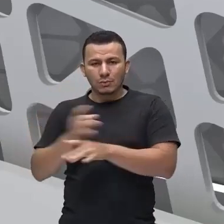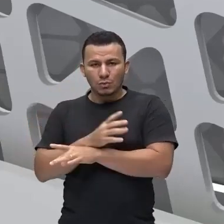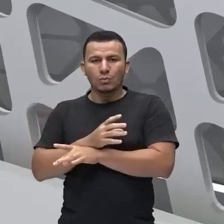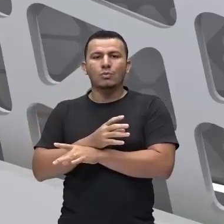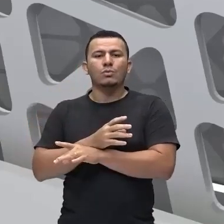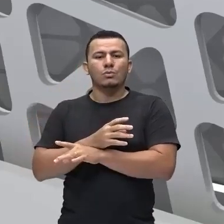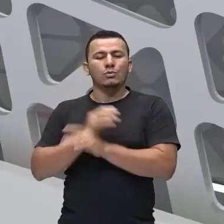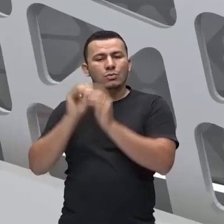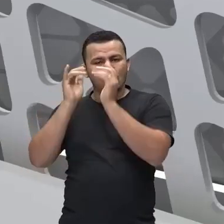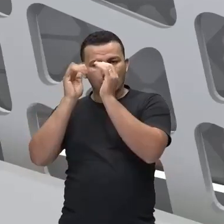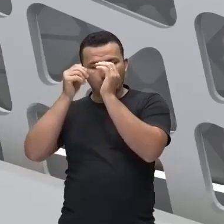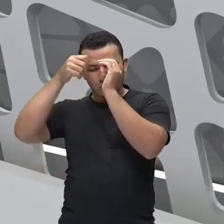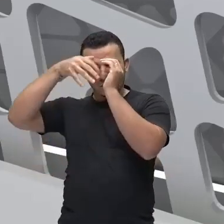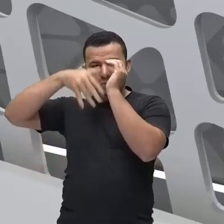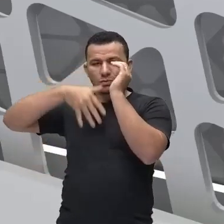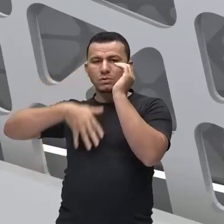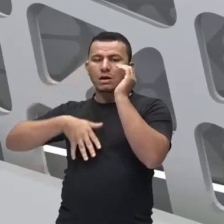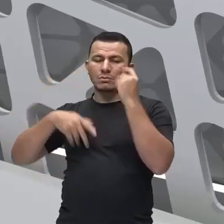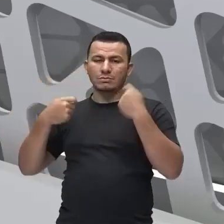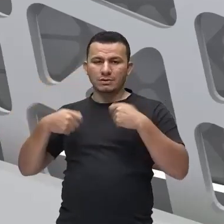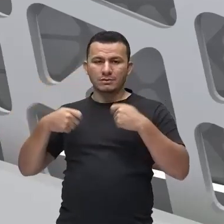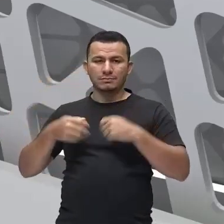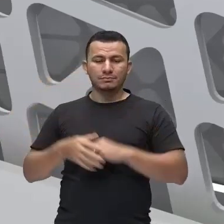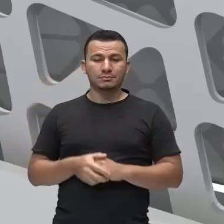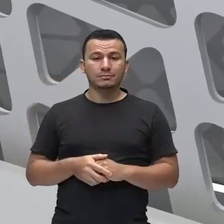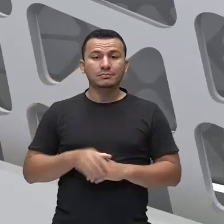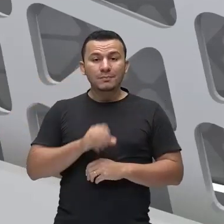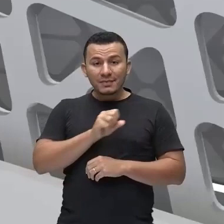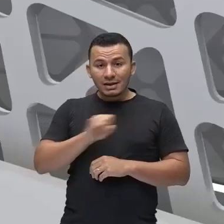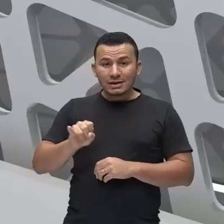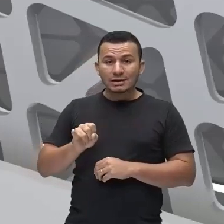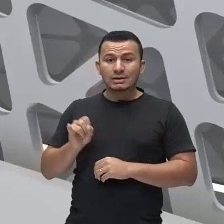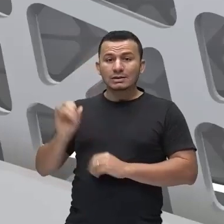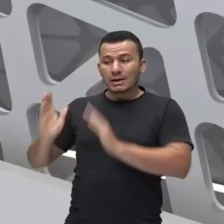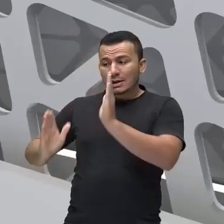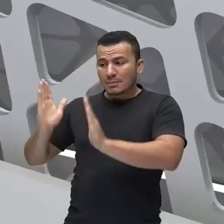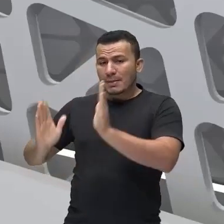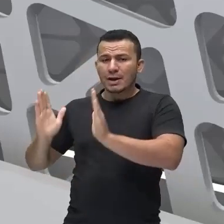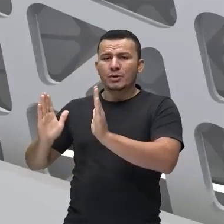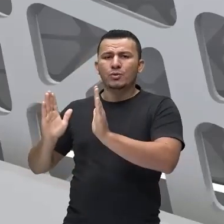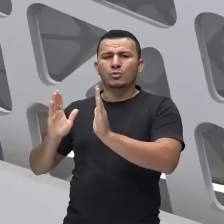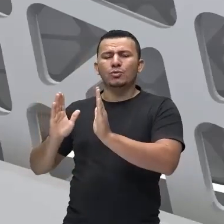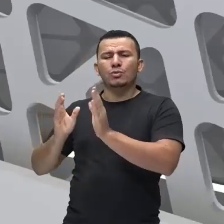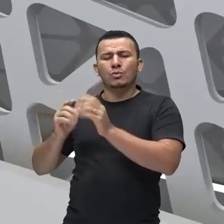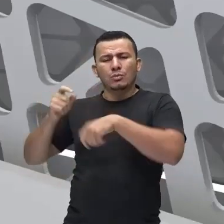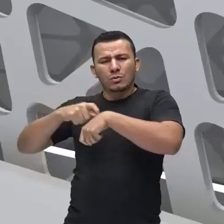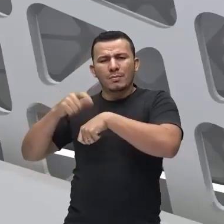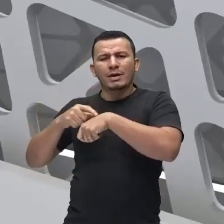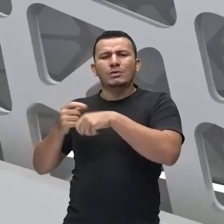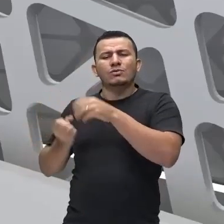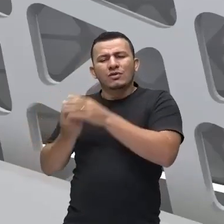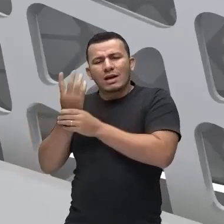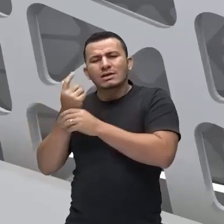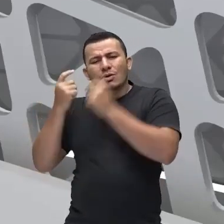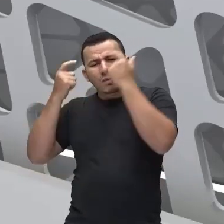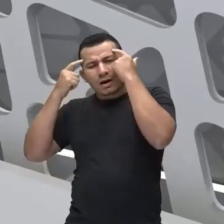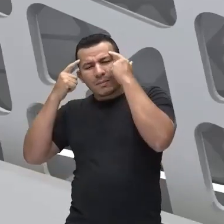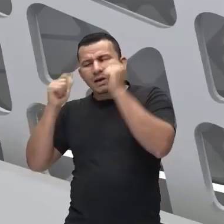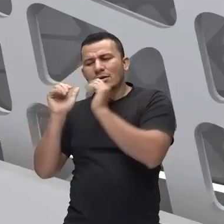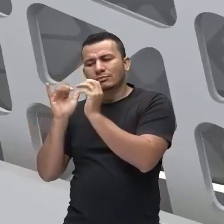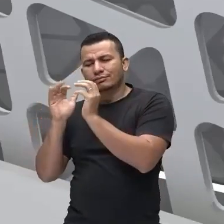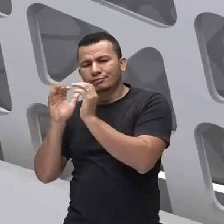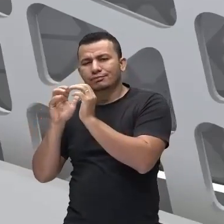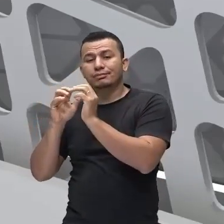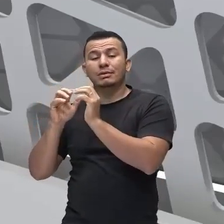do nosso sistema nervoso. Se nessa etapa houver alguma complicação, esse bebê